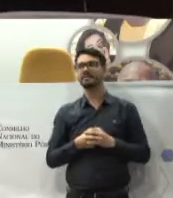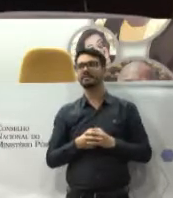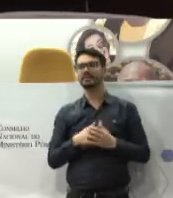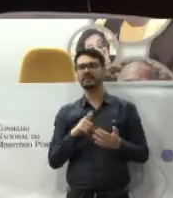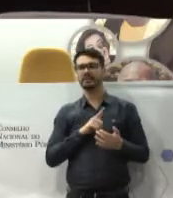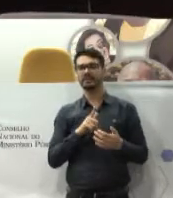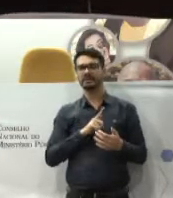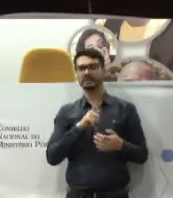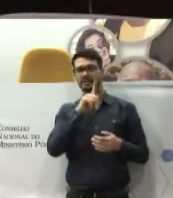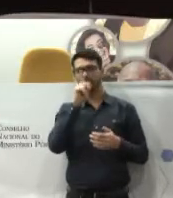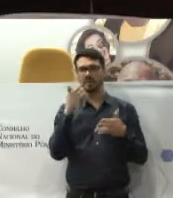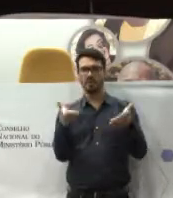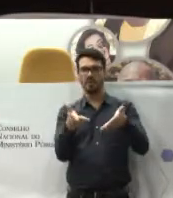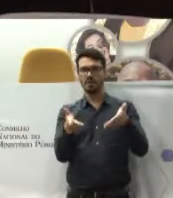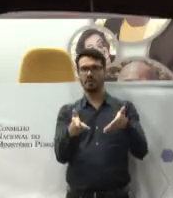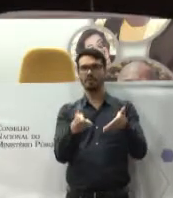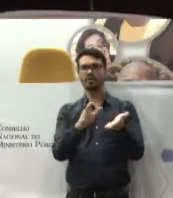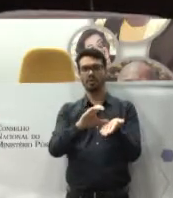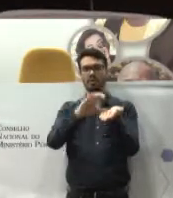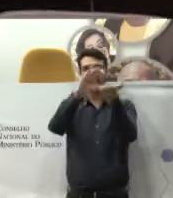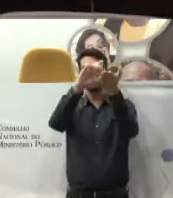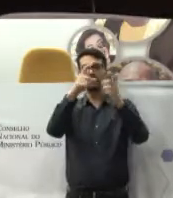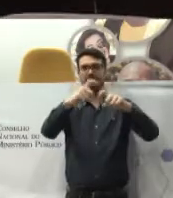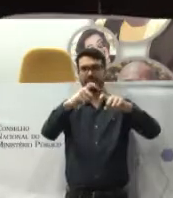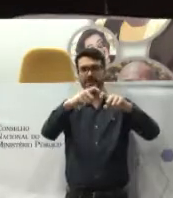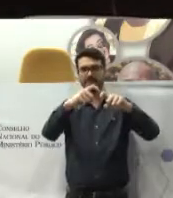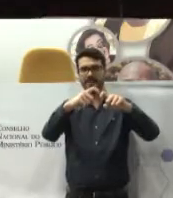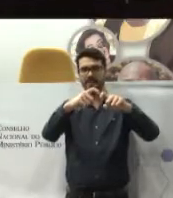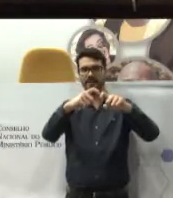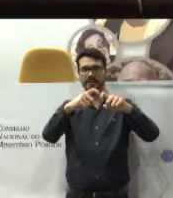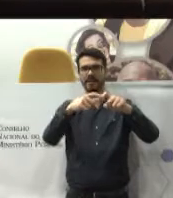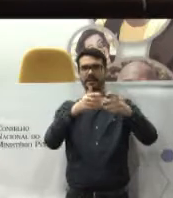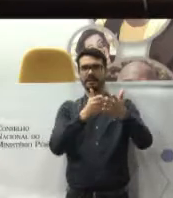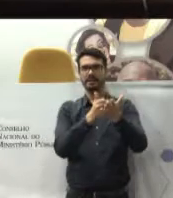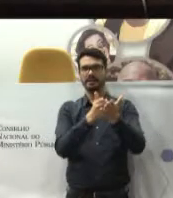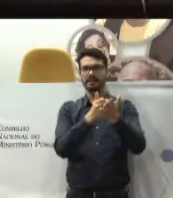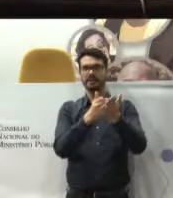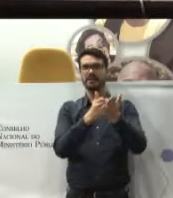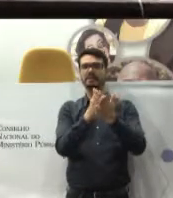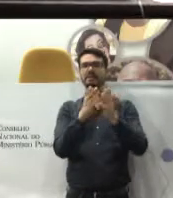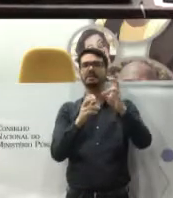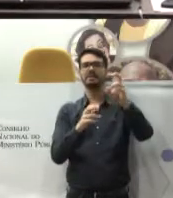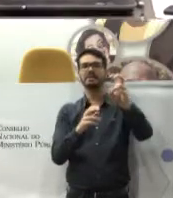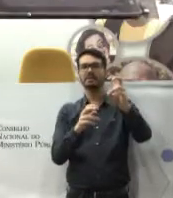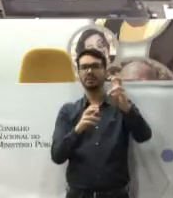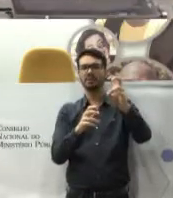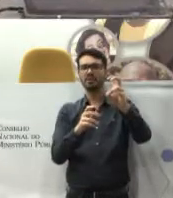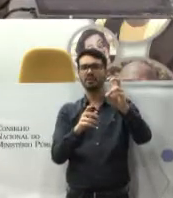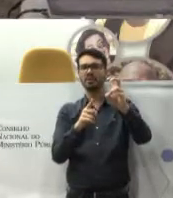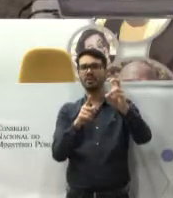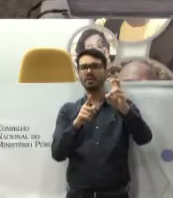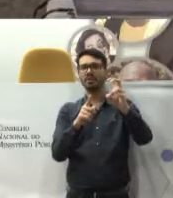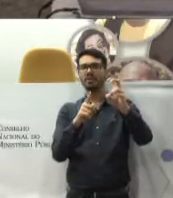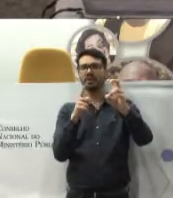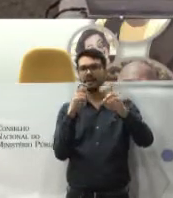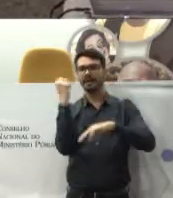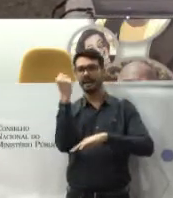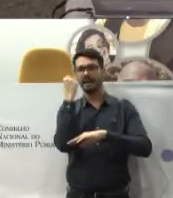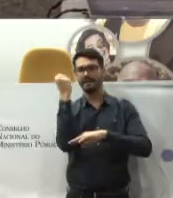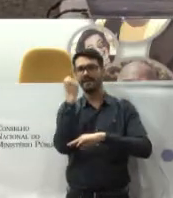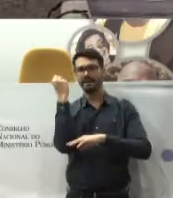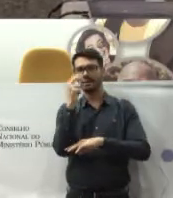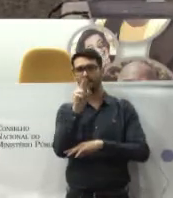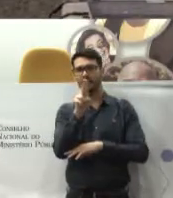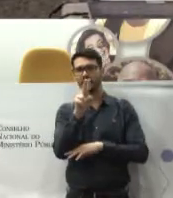o Conselho de Medicina, ele indica 5 graus de UTI, né? Acredito que todos aqui conheçam